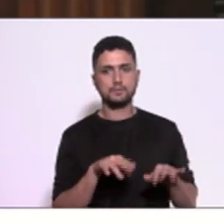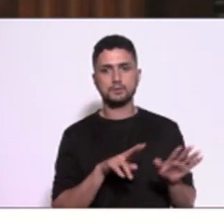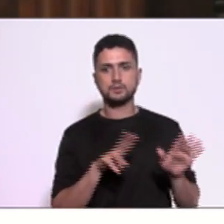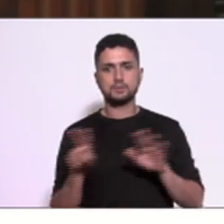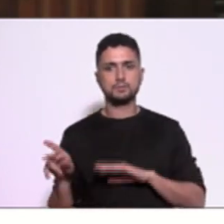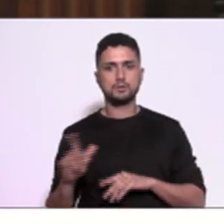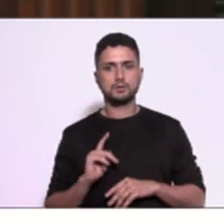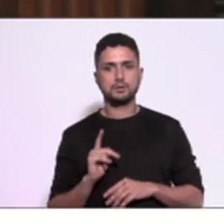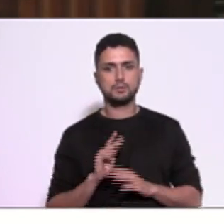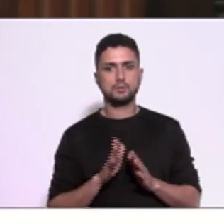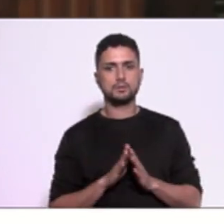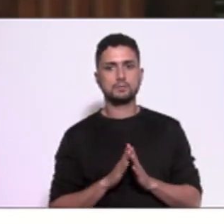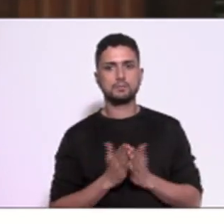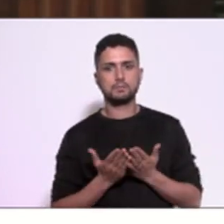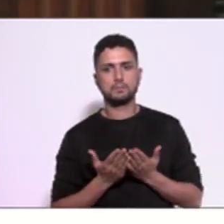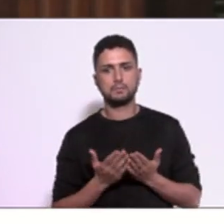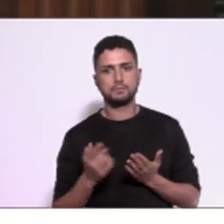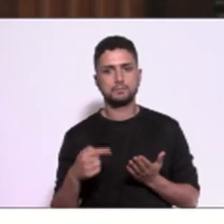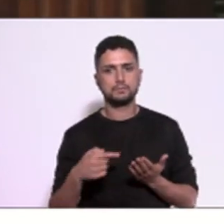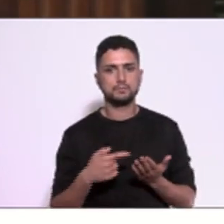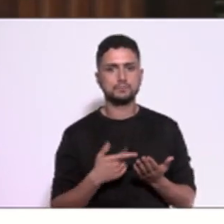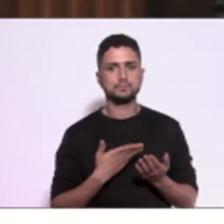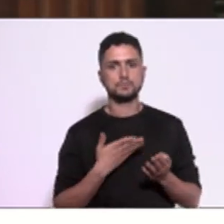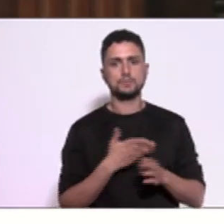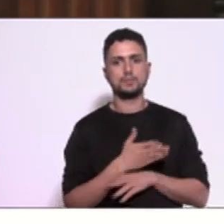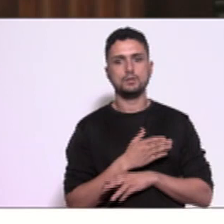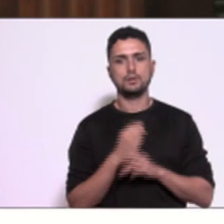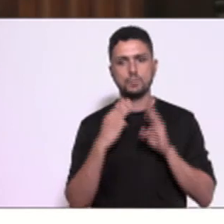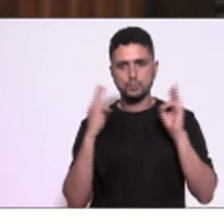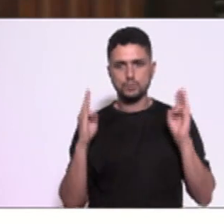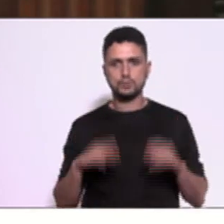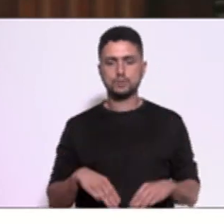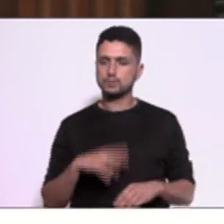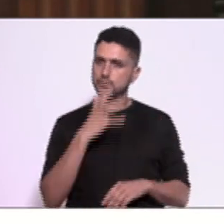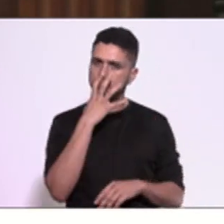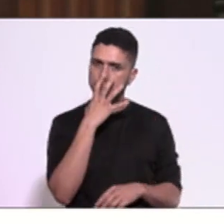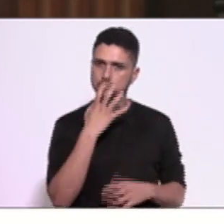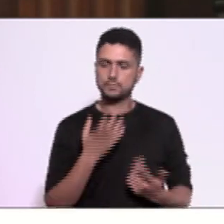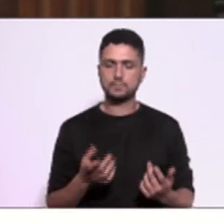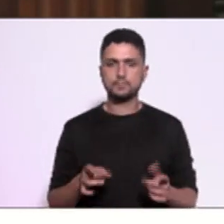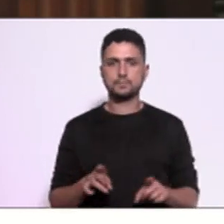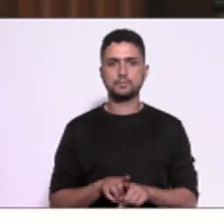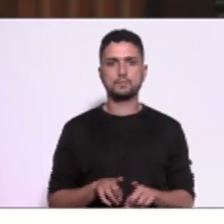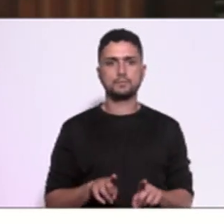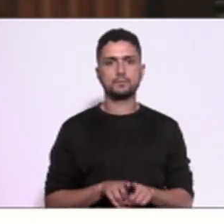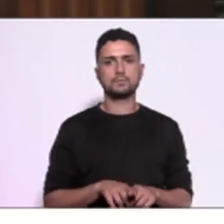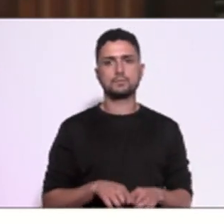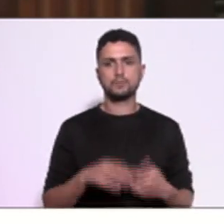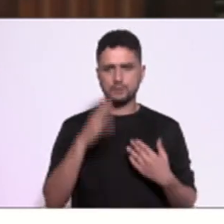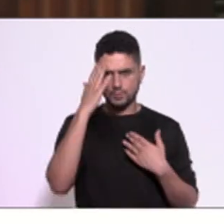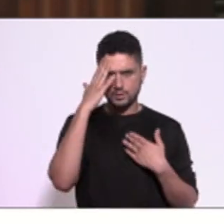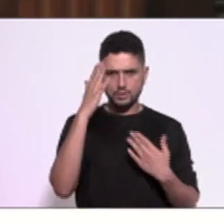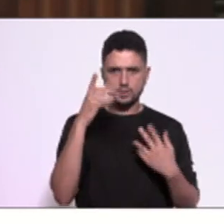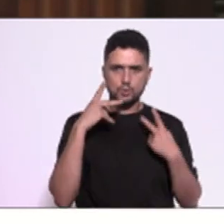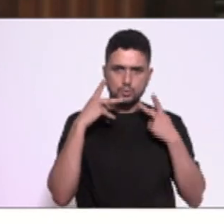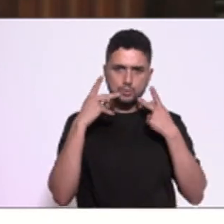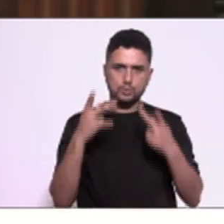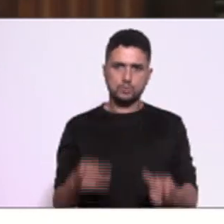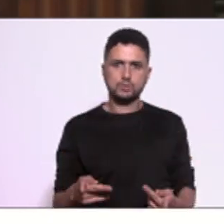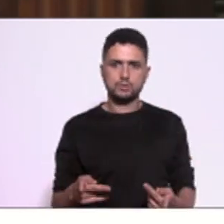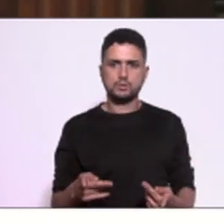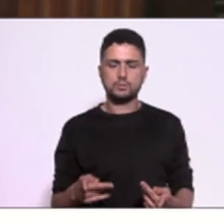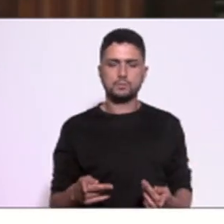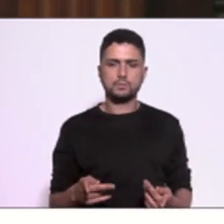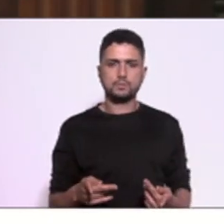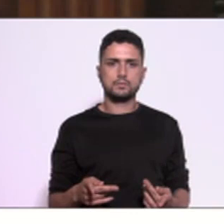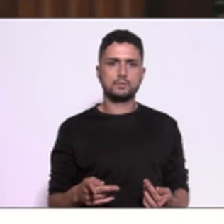retirarem o passaporte Caminhos do Brasil Memória, e agradecer a oportunidade que me